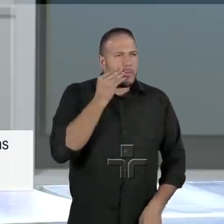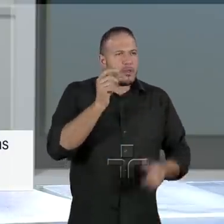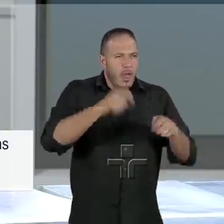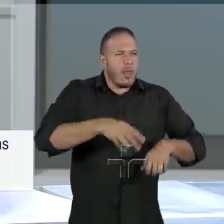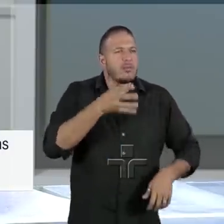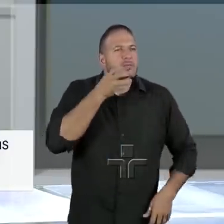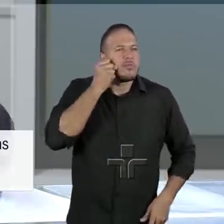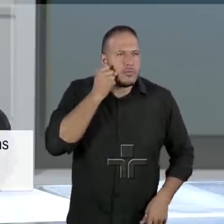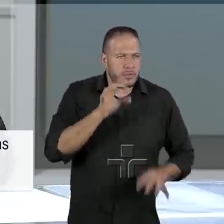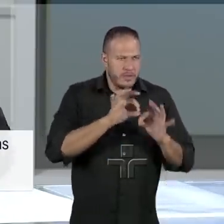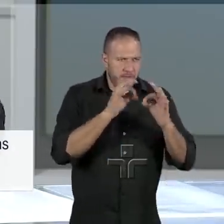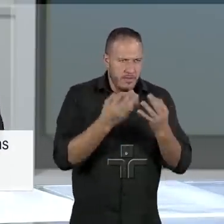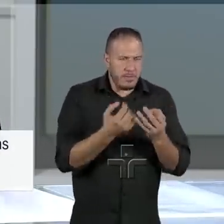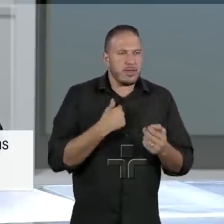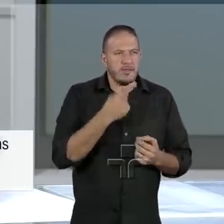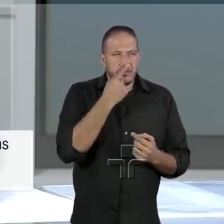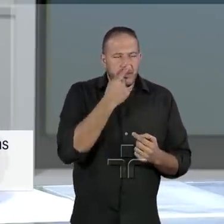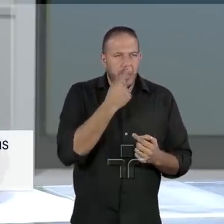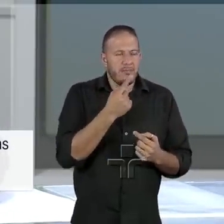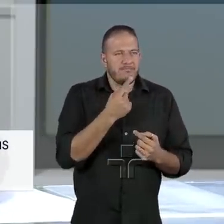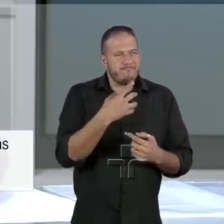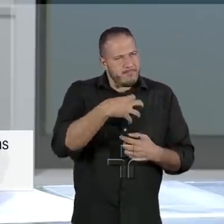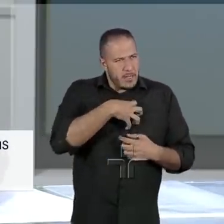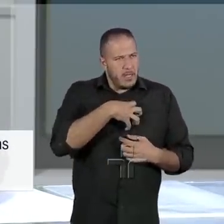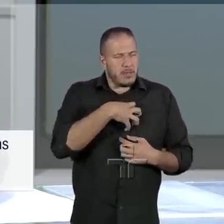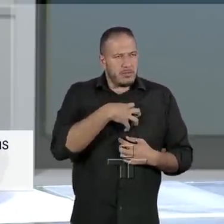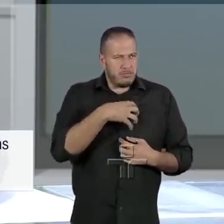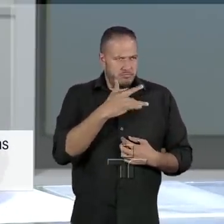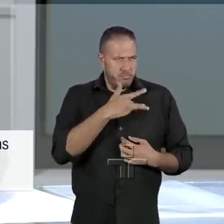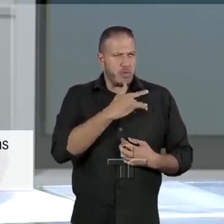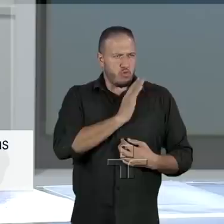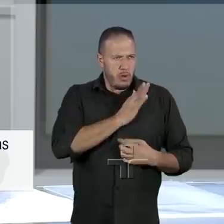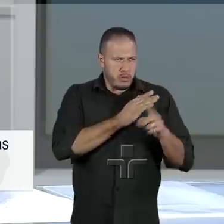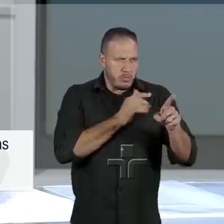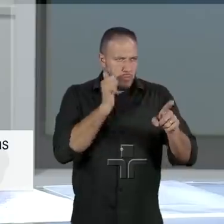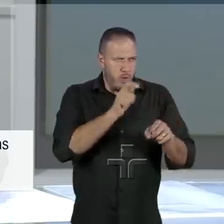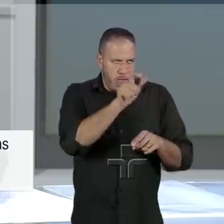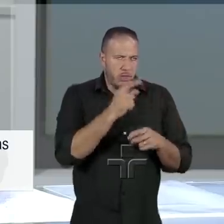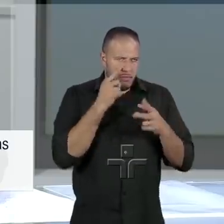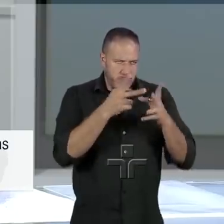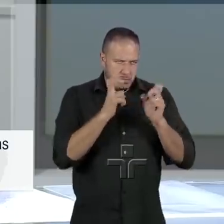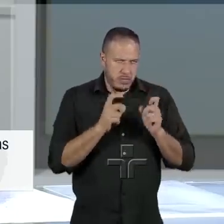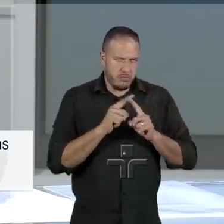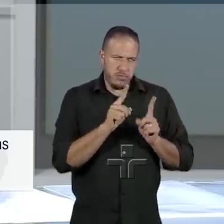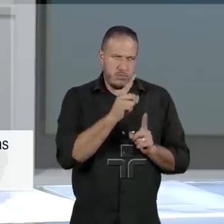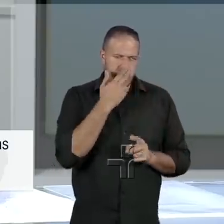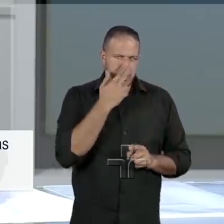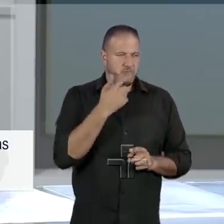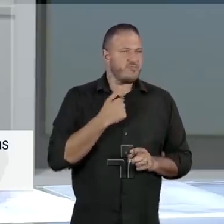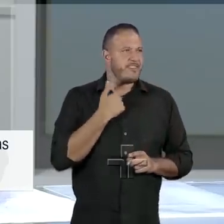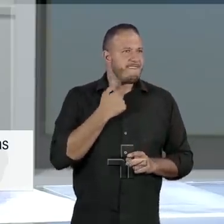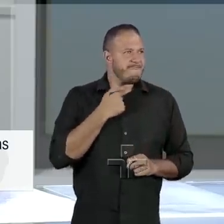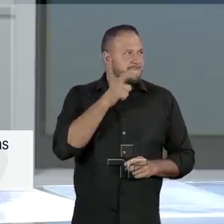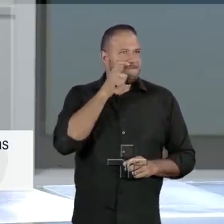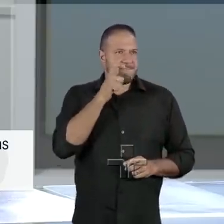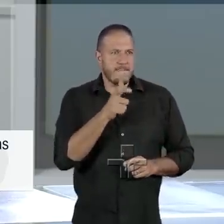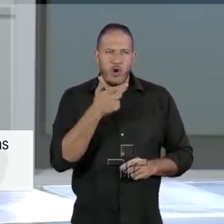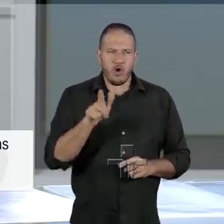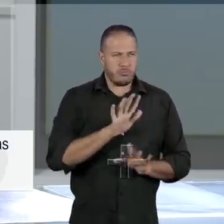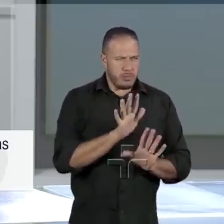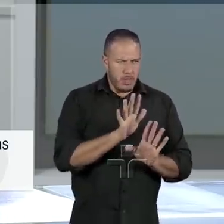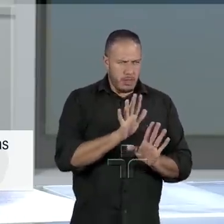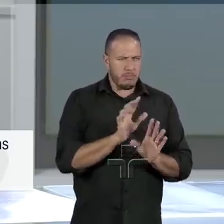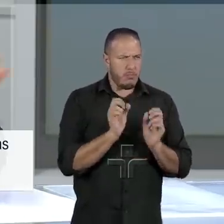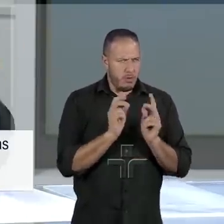Isso deve estar dentro do coração dessa pessoa que eu vi falando aqui agora. Não me pareceu que teria nenhum outro interesse. Agora,